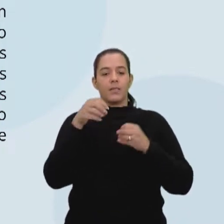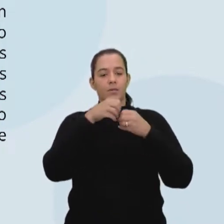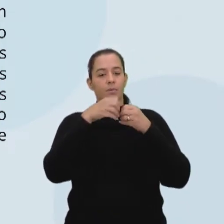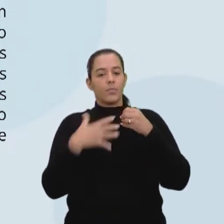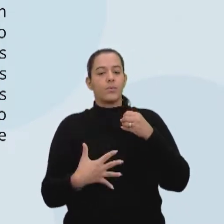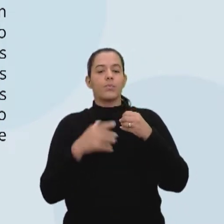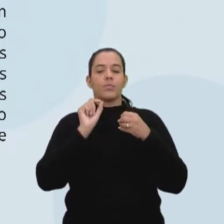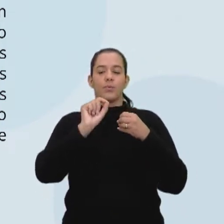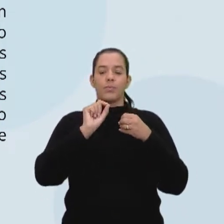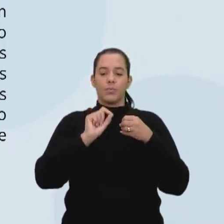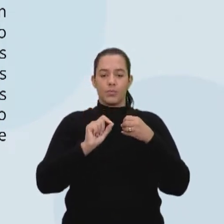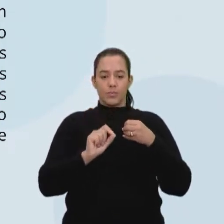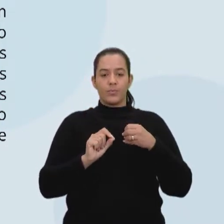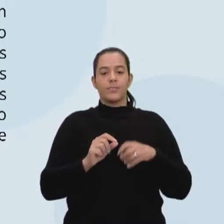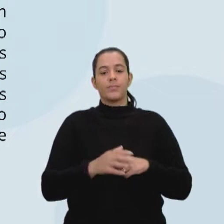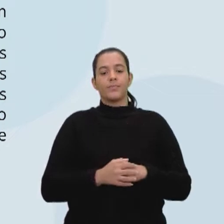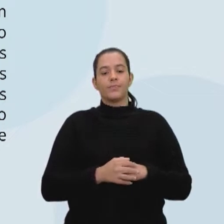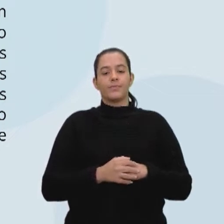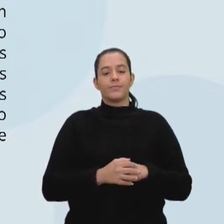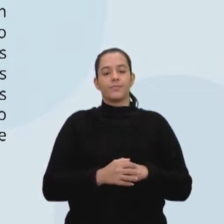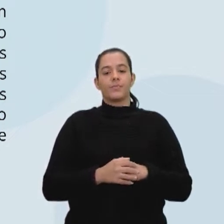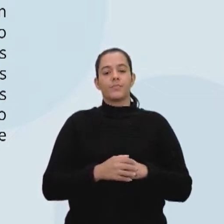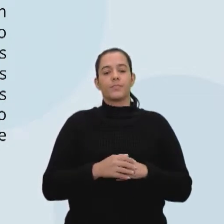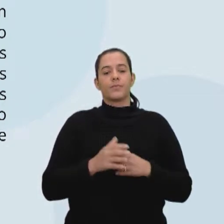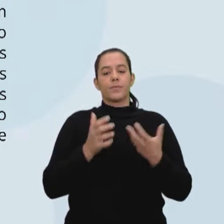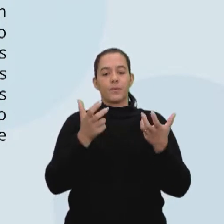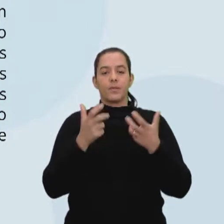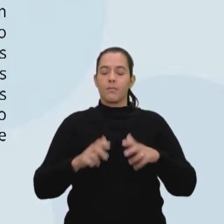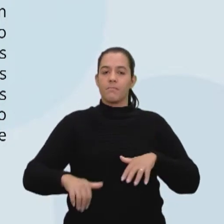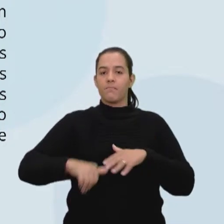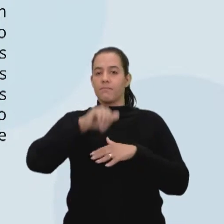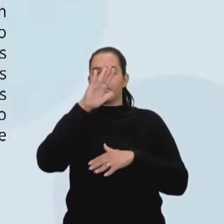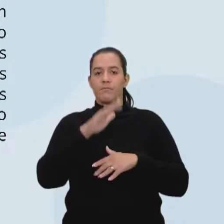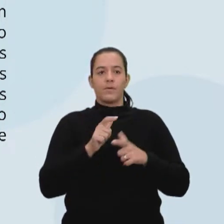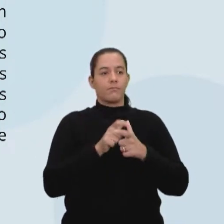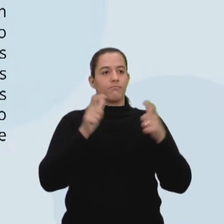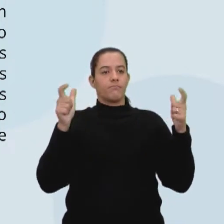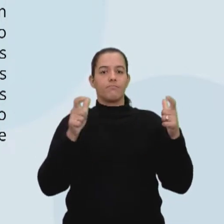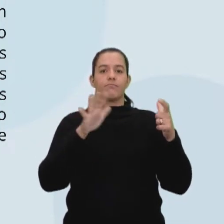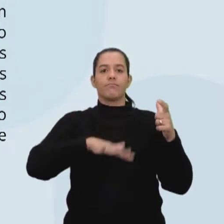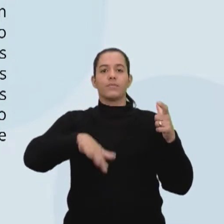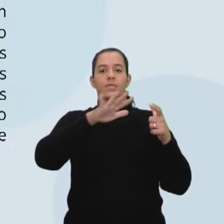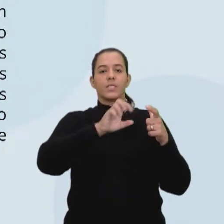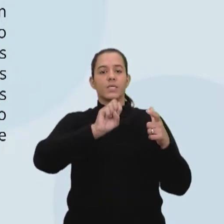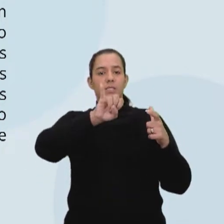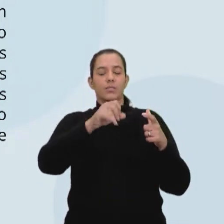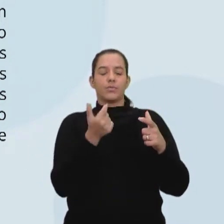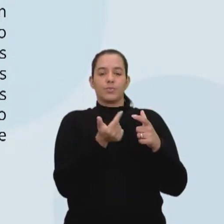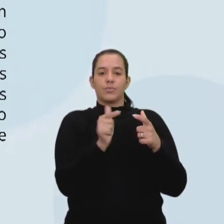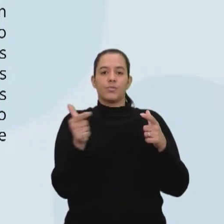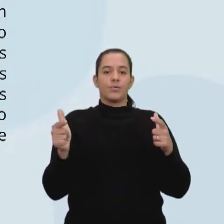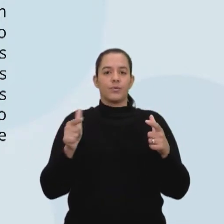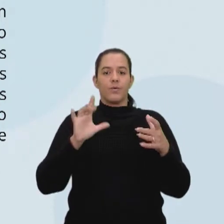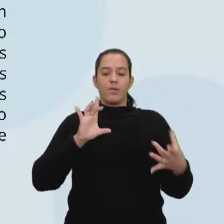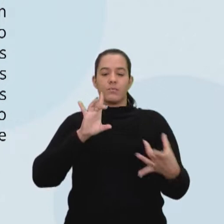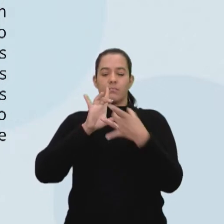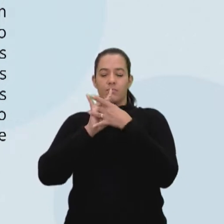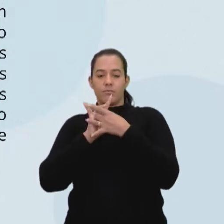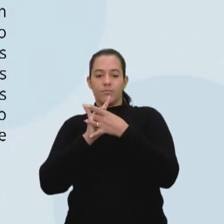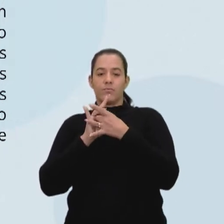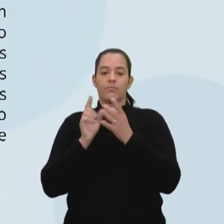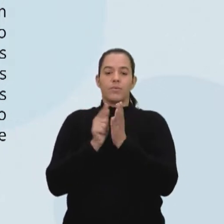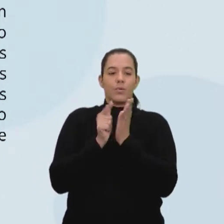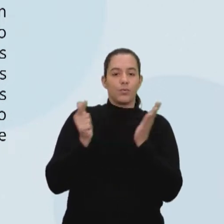da Agência Mural uma exposição muito maior do que teria se não estivesse abrigada